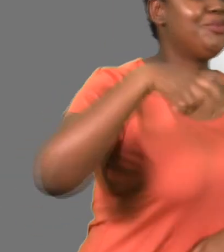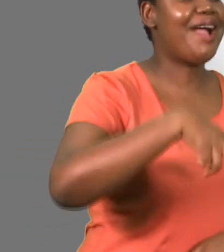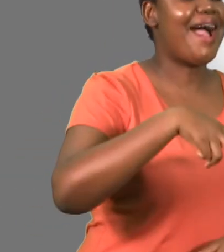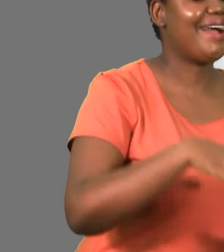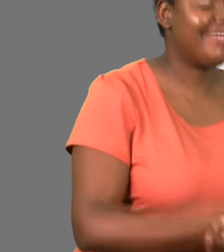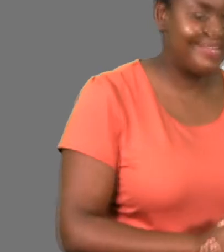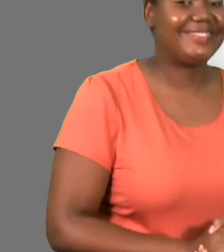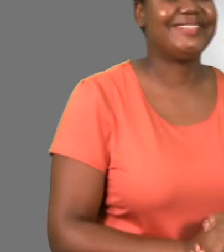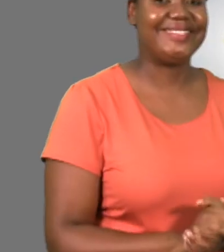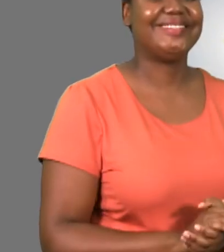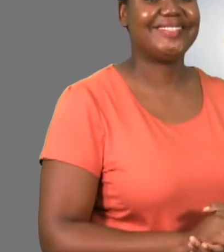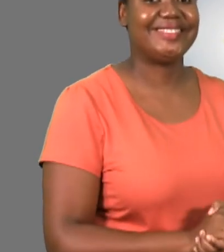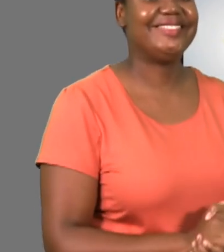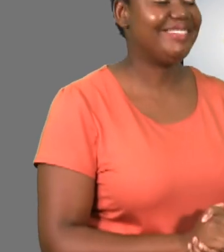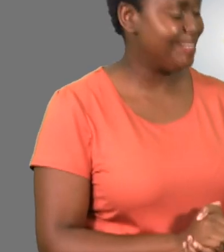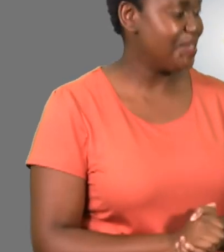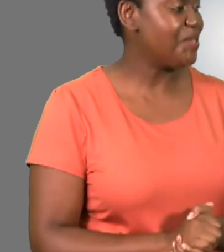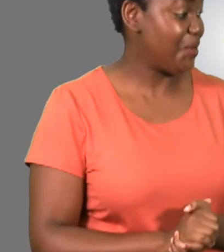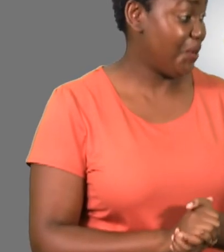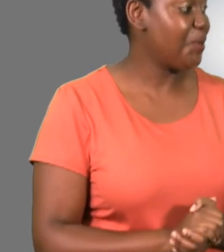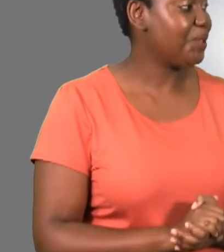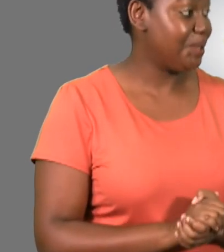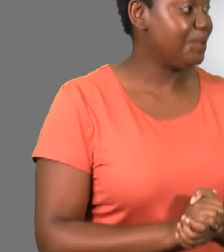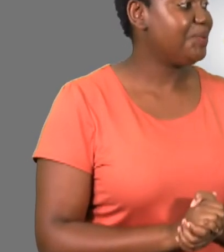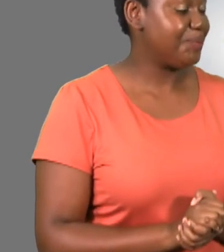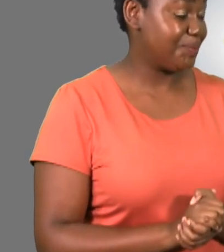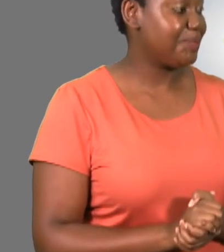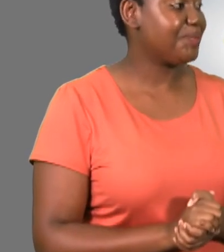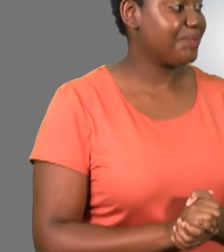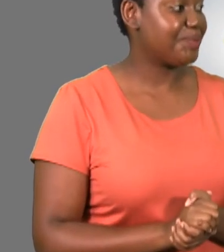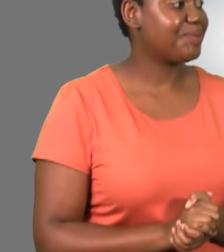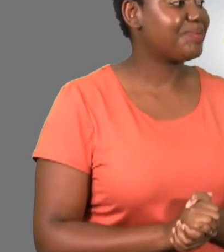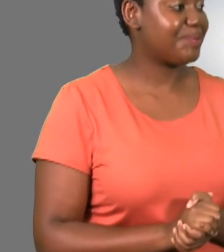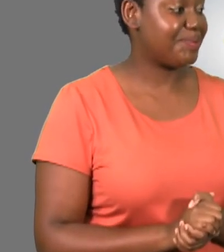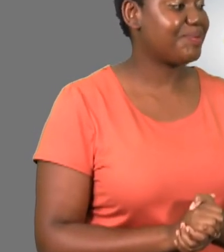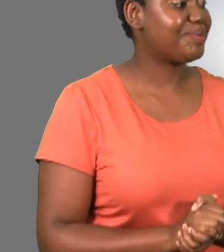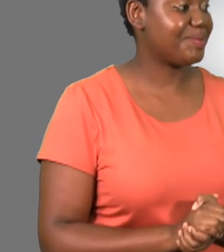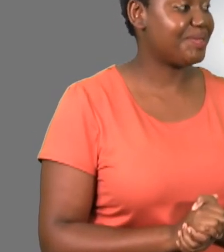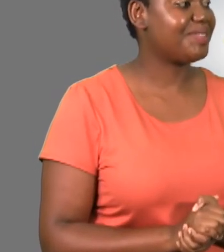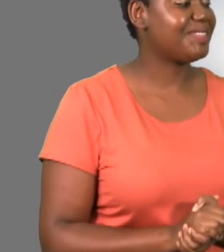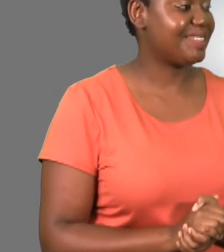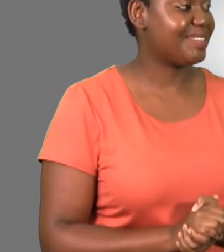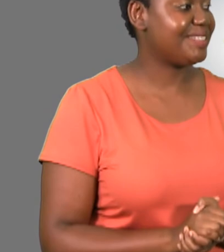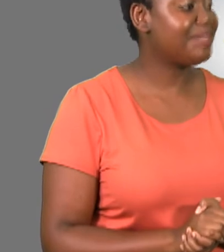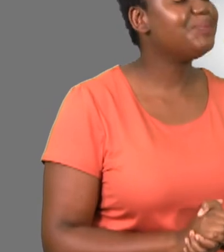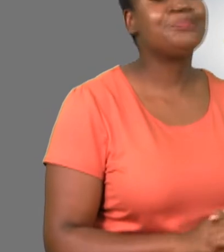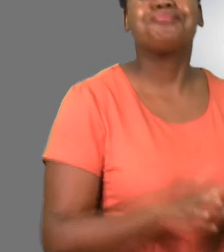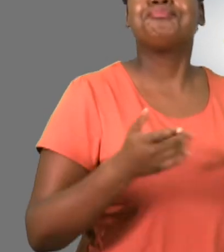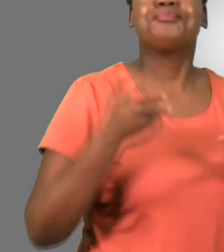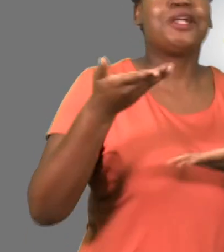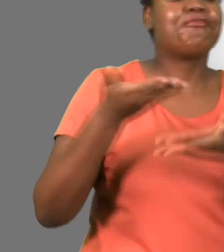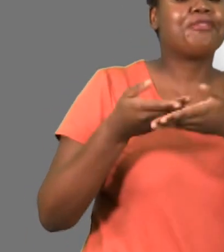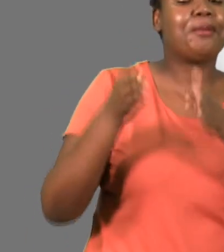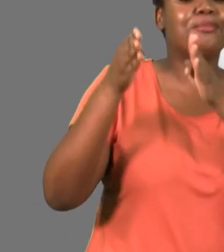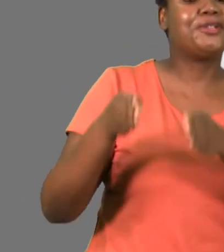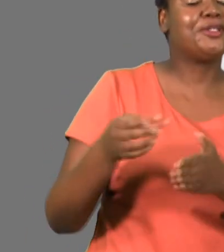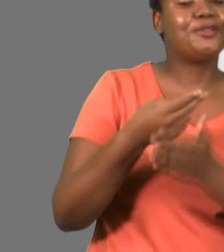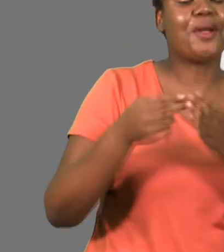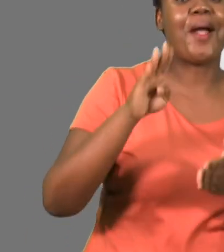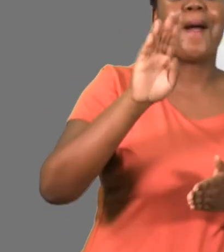conquistas de noçambicanos além fronteiras. Agora é tempo da rubrica Mais Vida. Abdul fala da